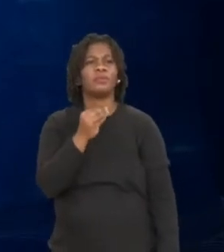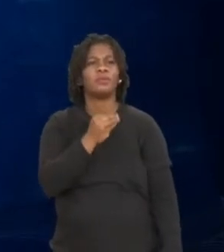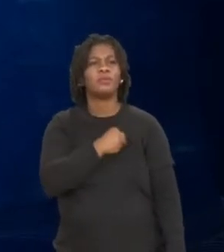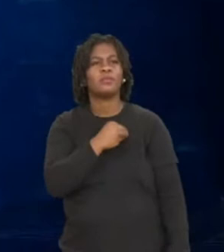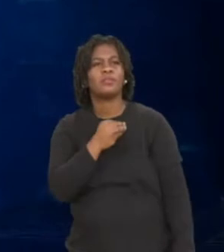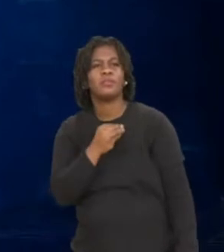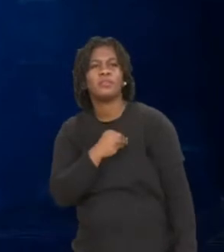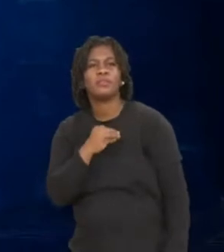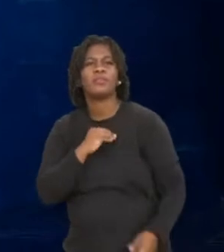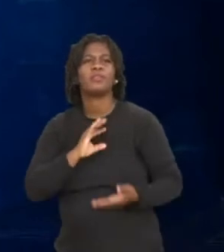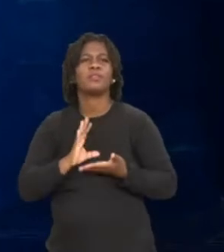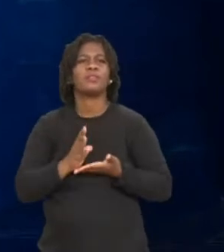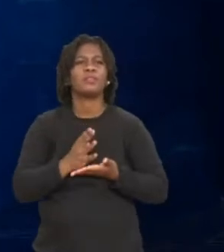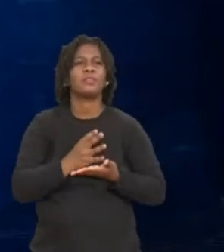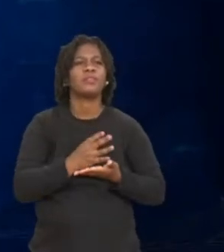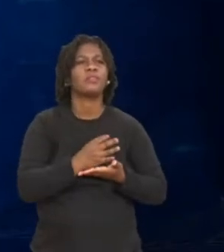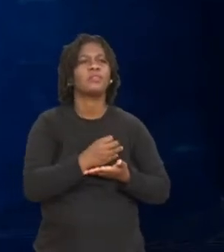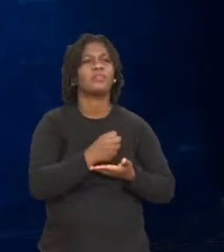pecadores